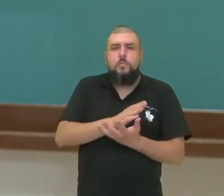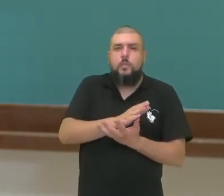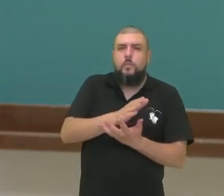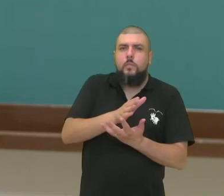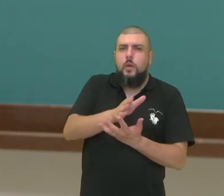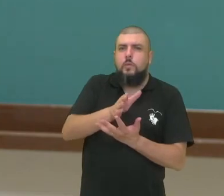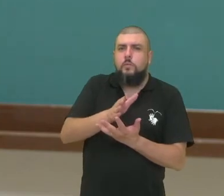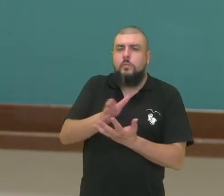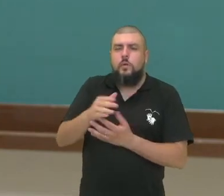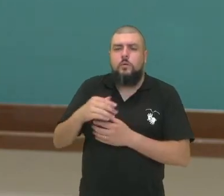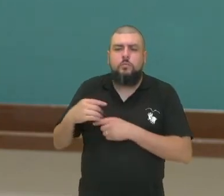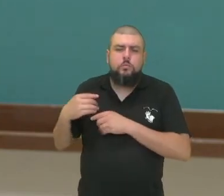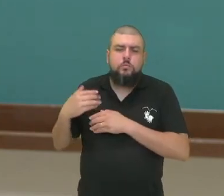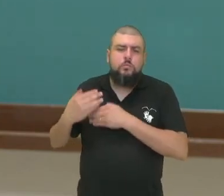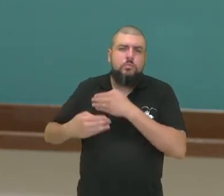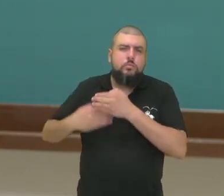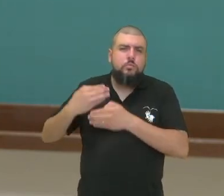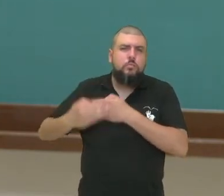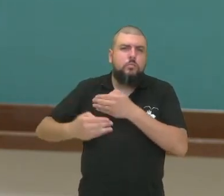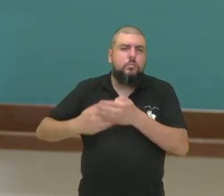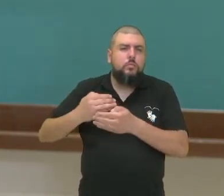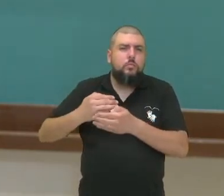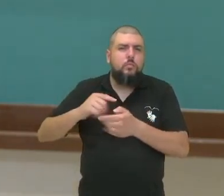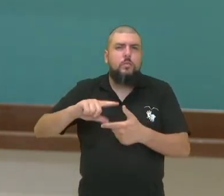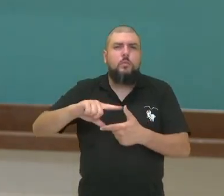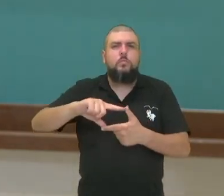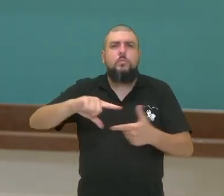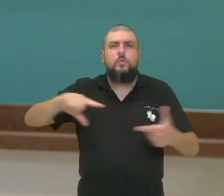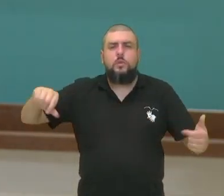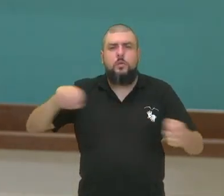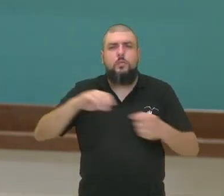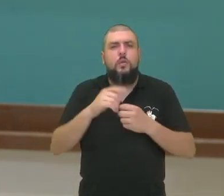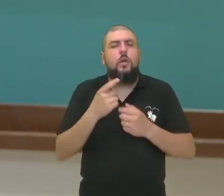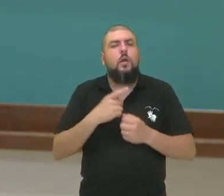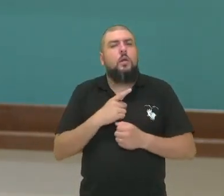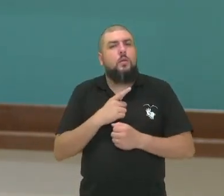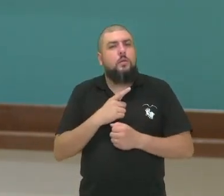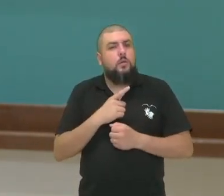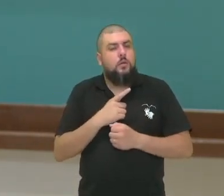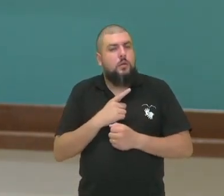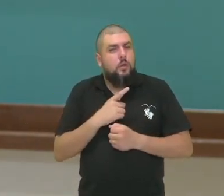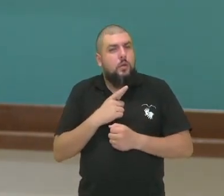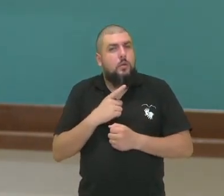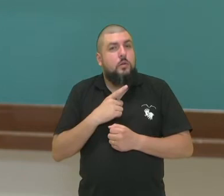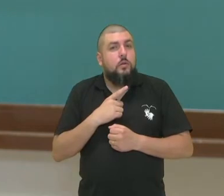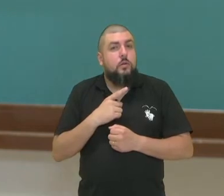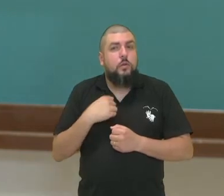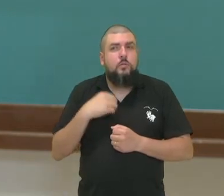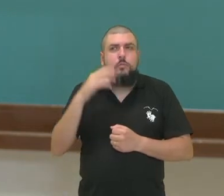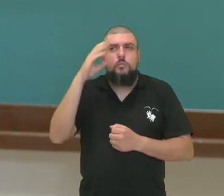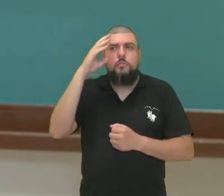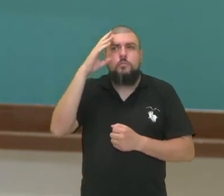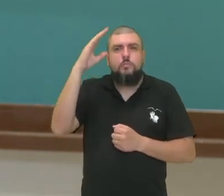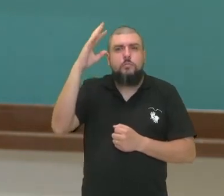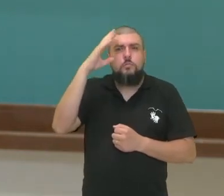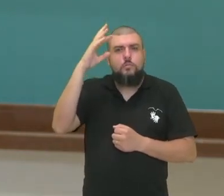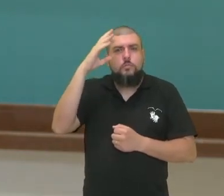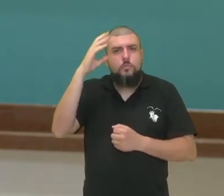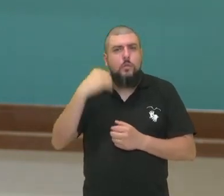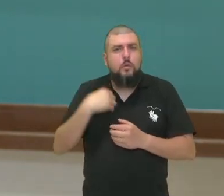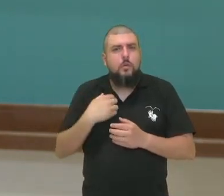força lá na modernidade. Então, é aí que a gente tem justamente a formulação desses